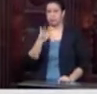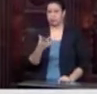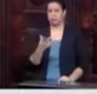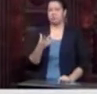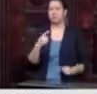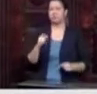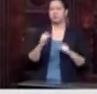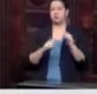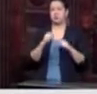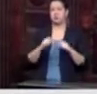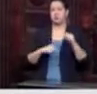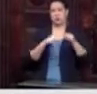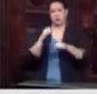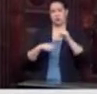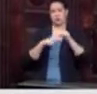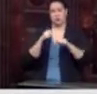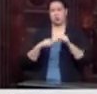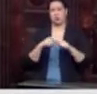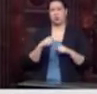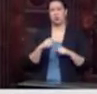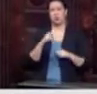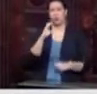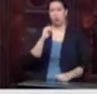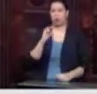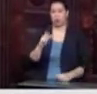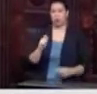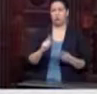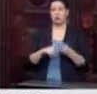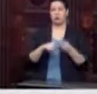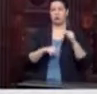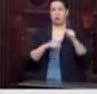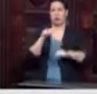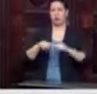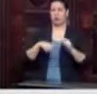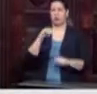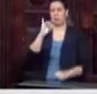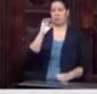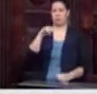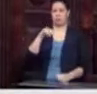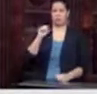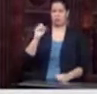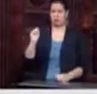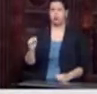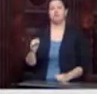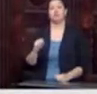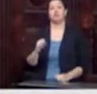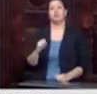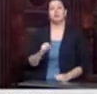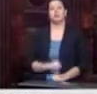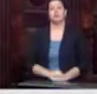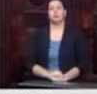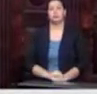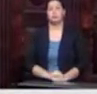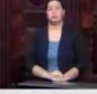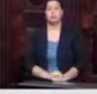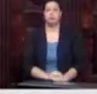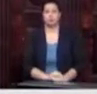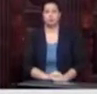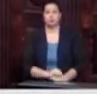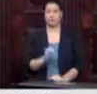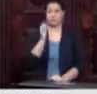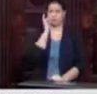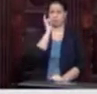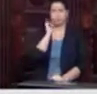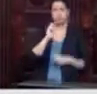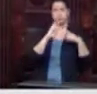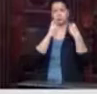à reforma trabalhista, à reforma da Previdência, que estão em curso no nosso país. Ontem, a Comissão